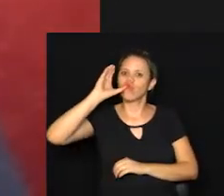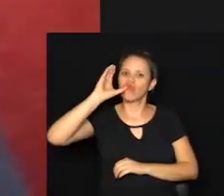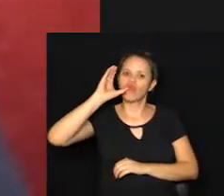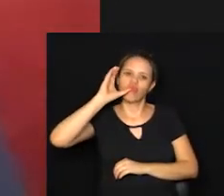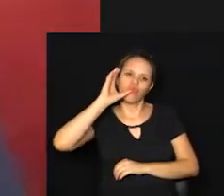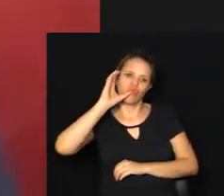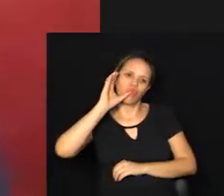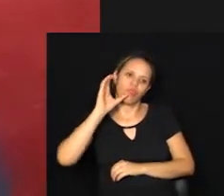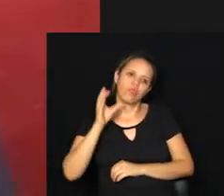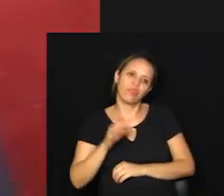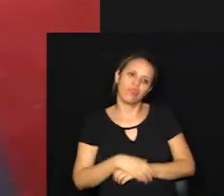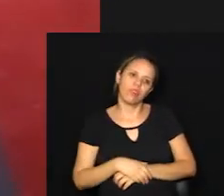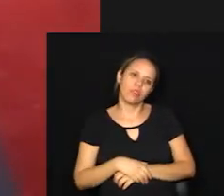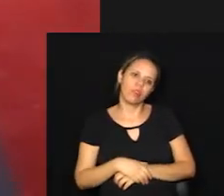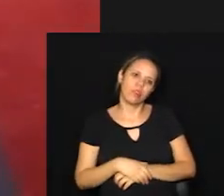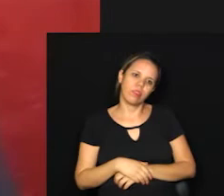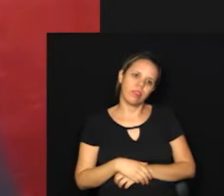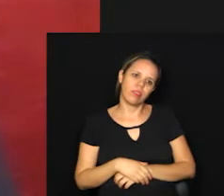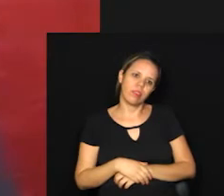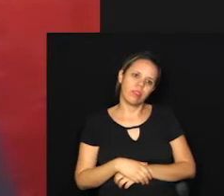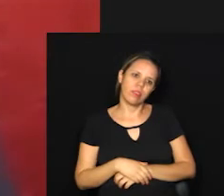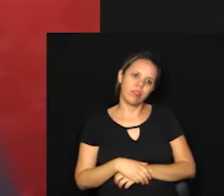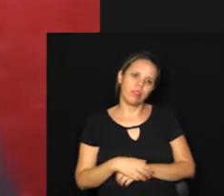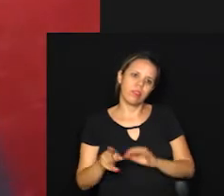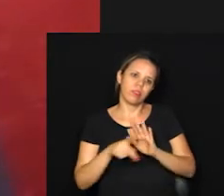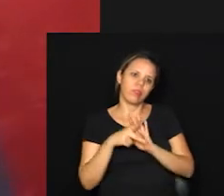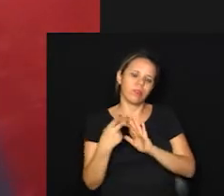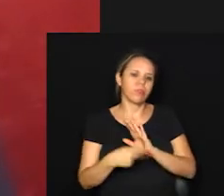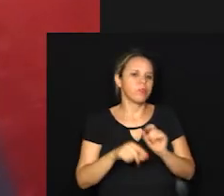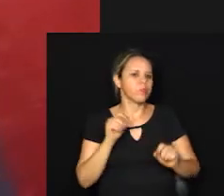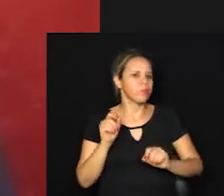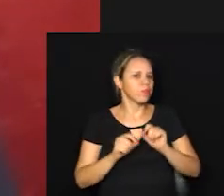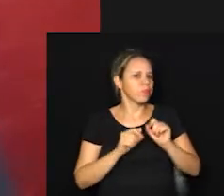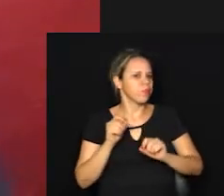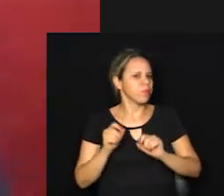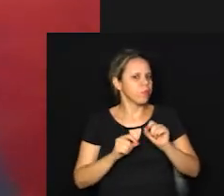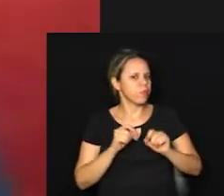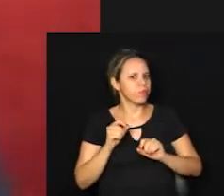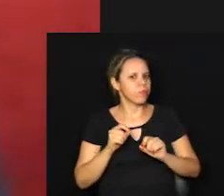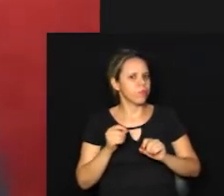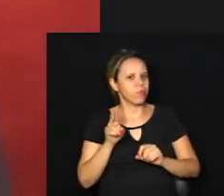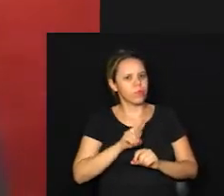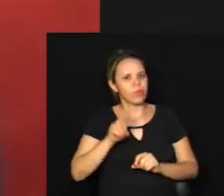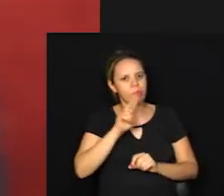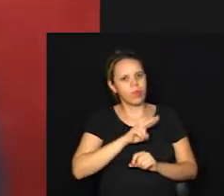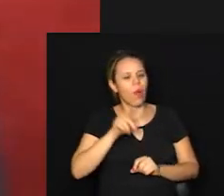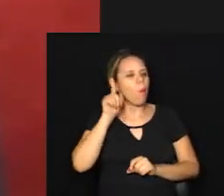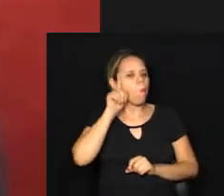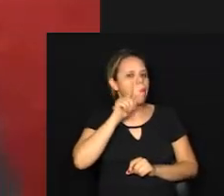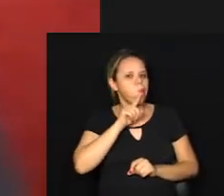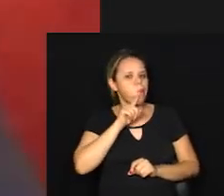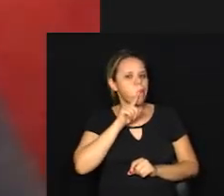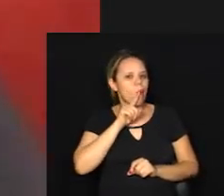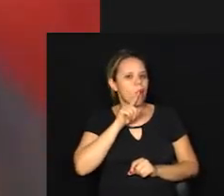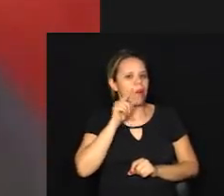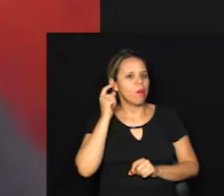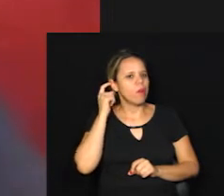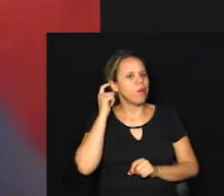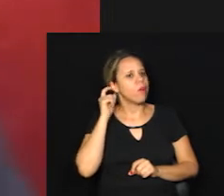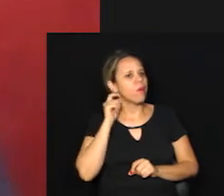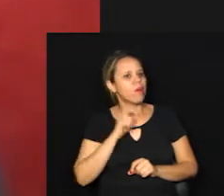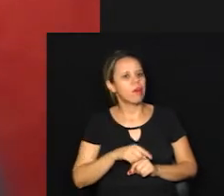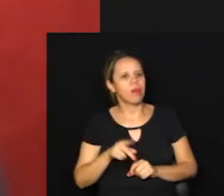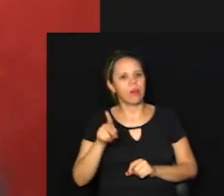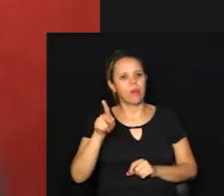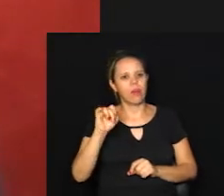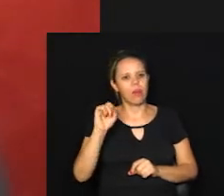esse suco, ele é muito característico, ele é muito consumido nos Estados Unidos. Pink Lemonade,